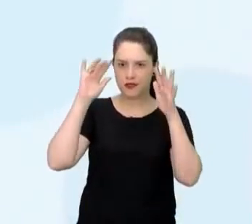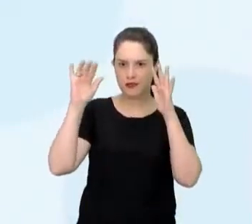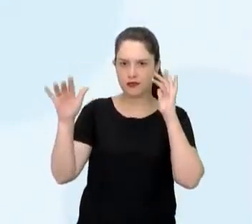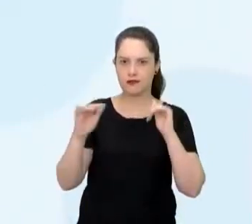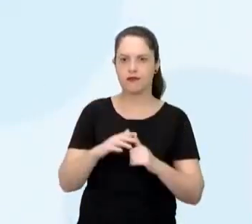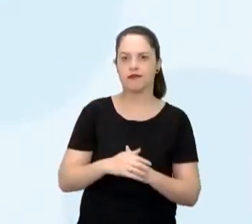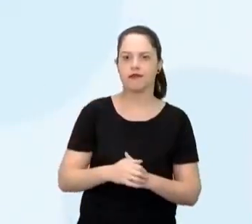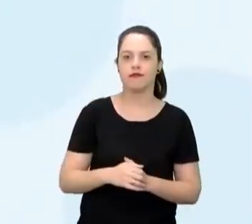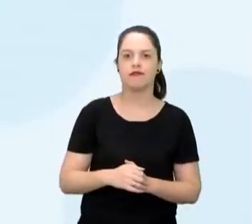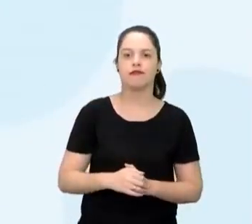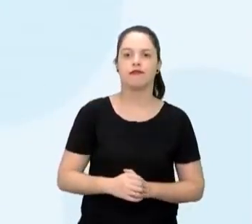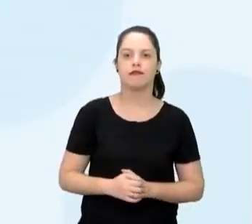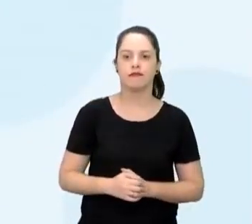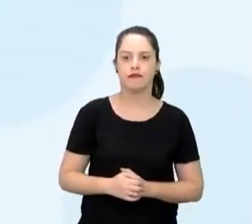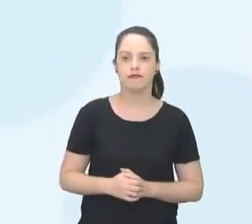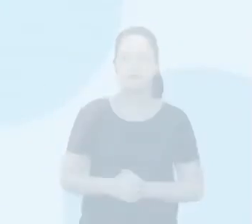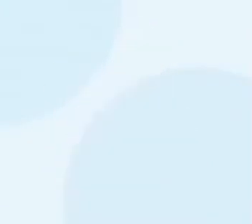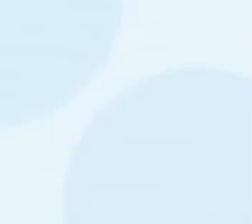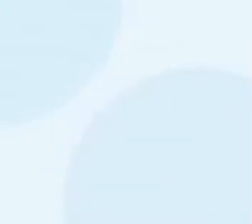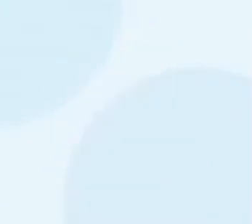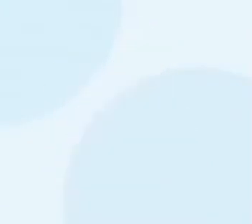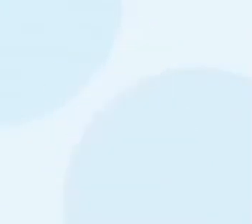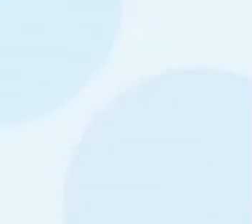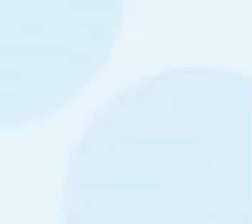Então, 3 minutos.